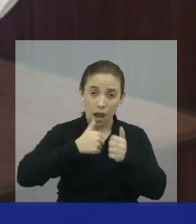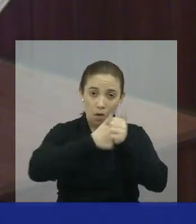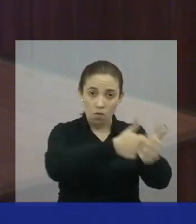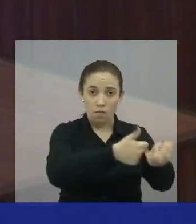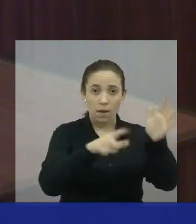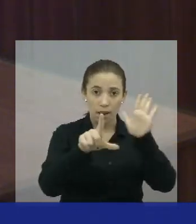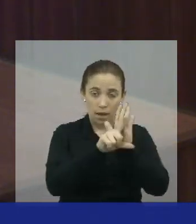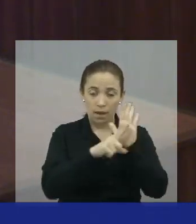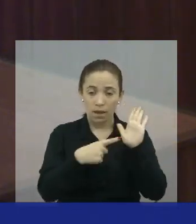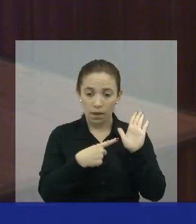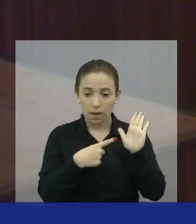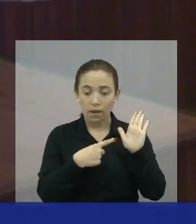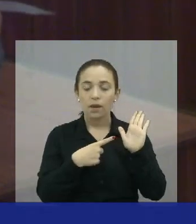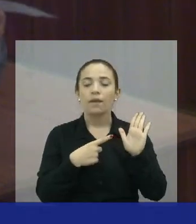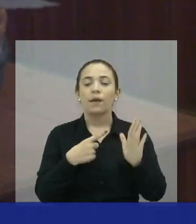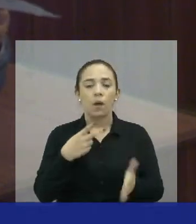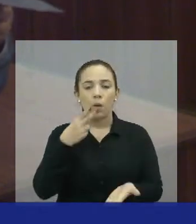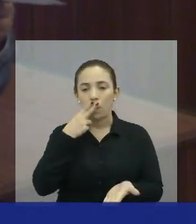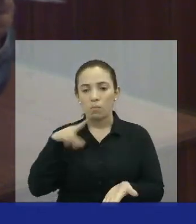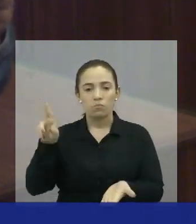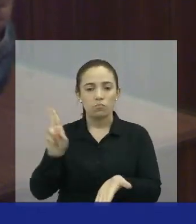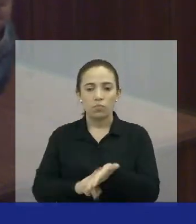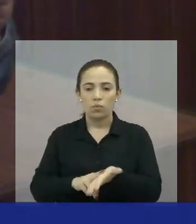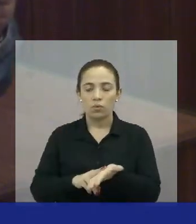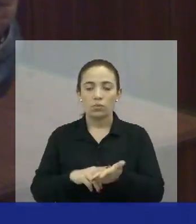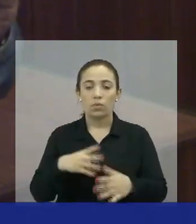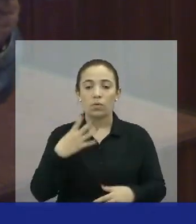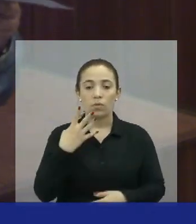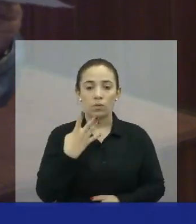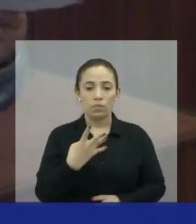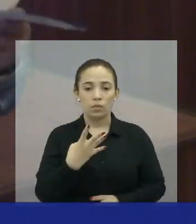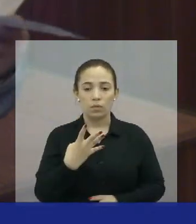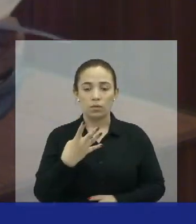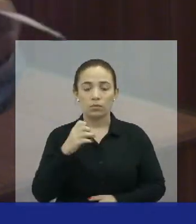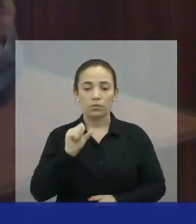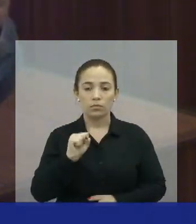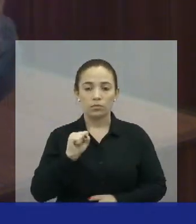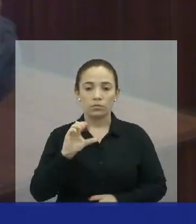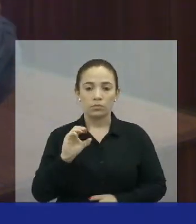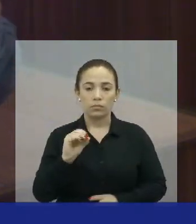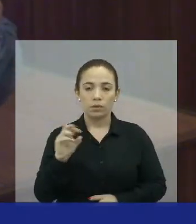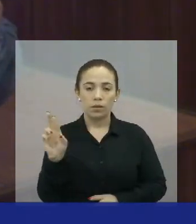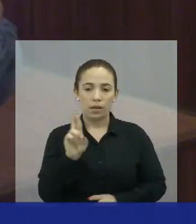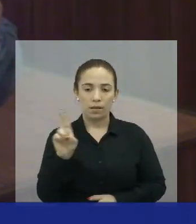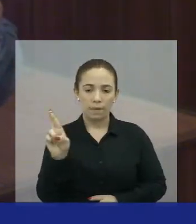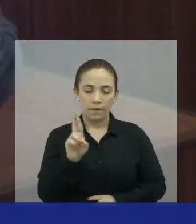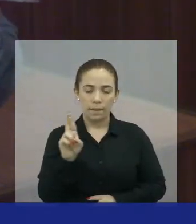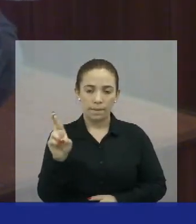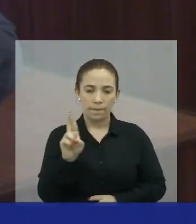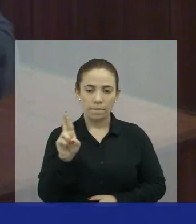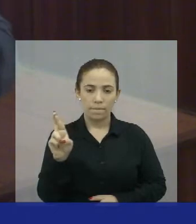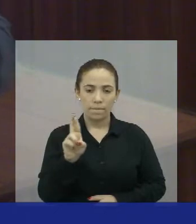hoje, ele vai ser autuado em R$ 480.